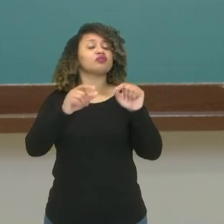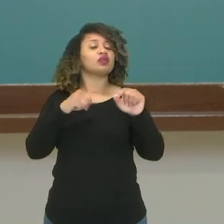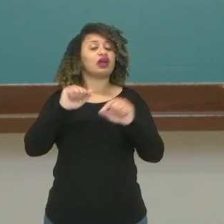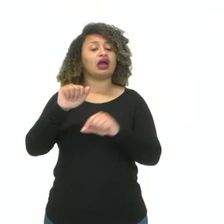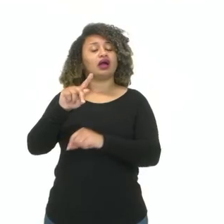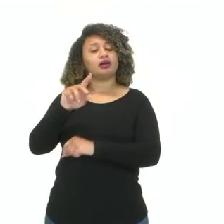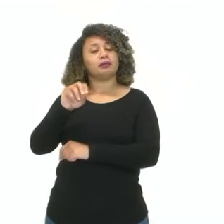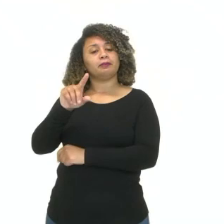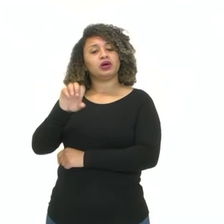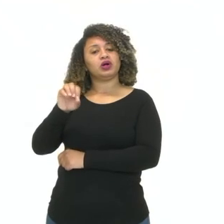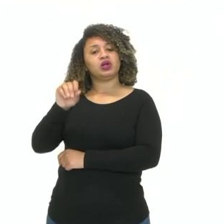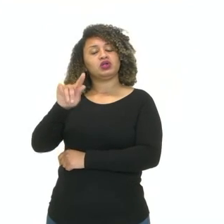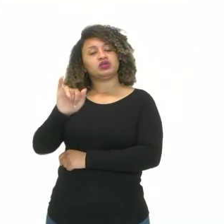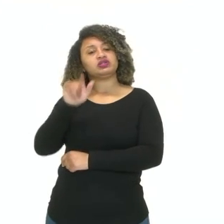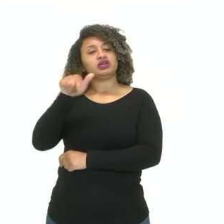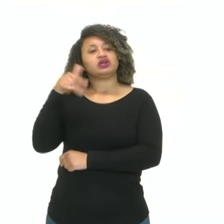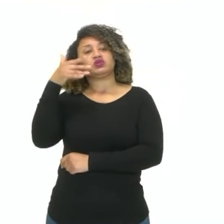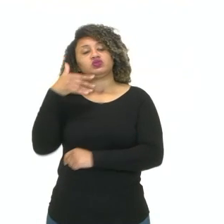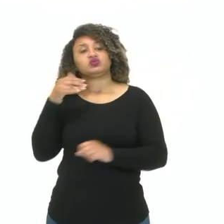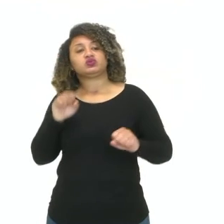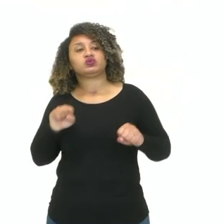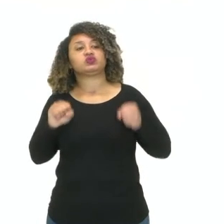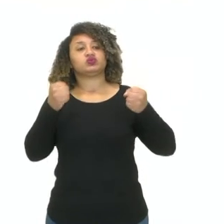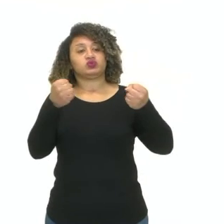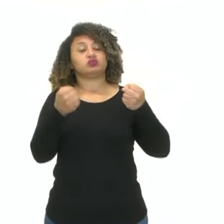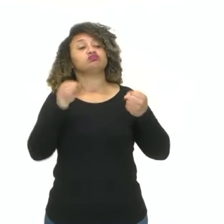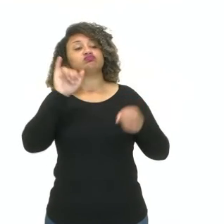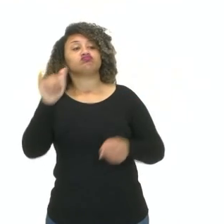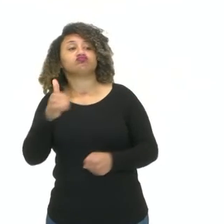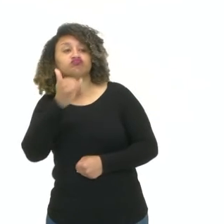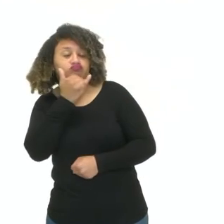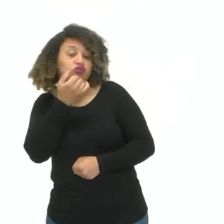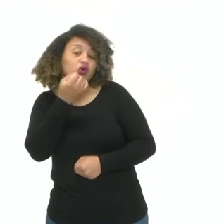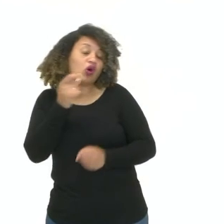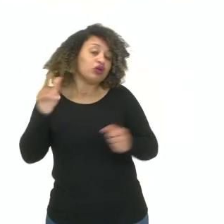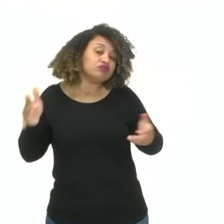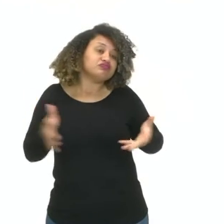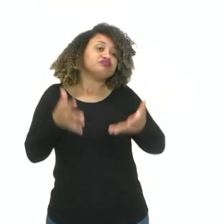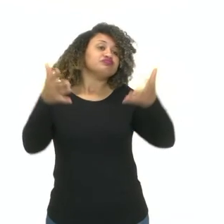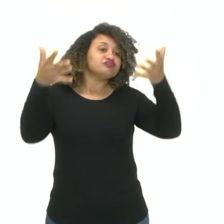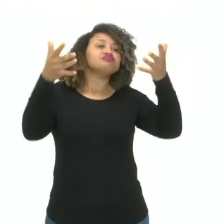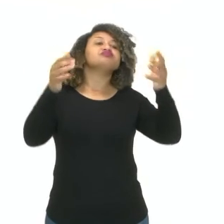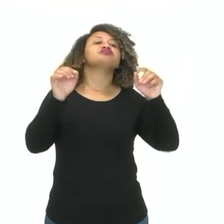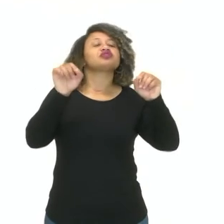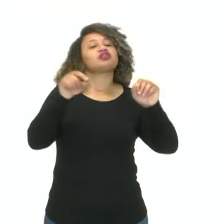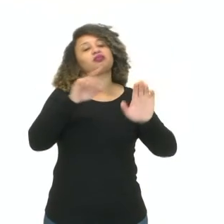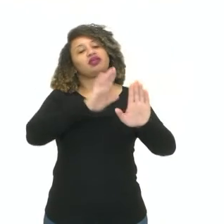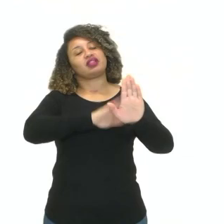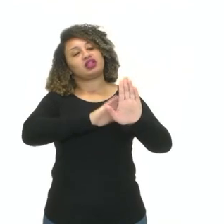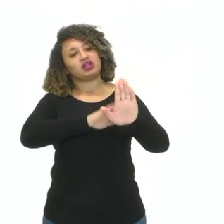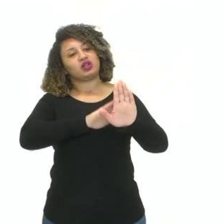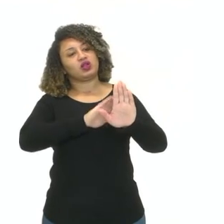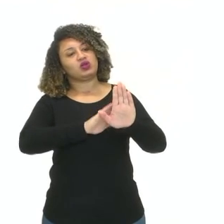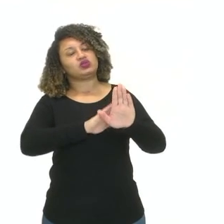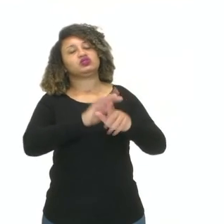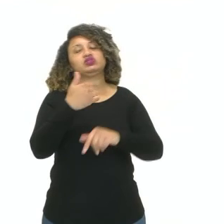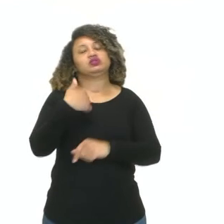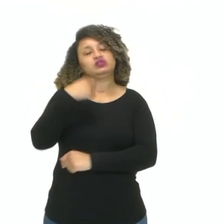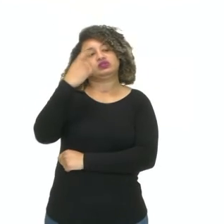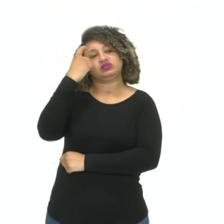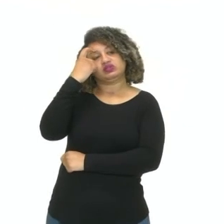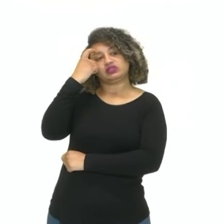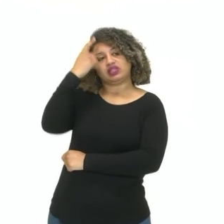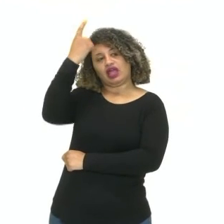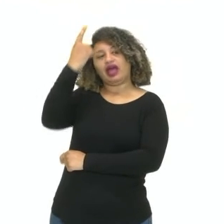é o discurso através do qual se defende, justifica ou elogia uma ideologia,